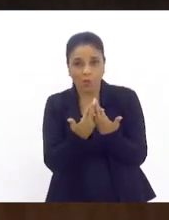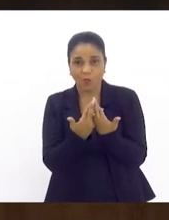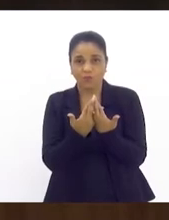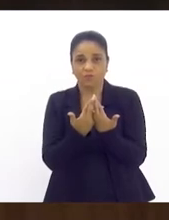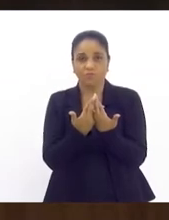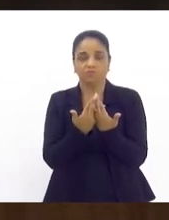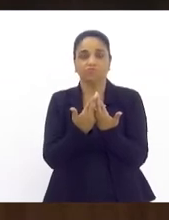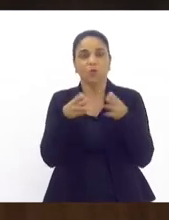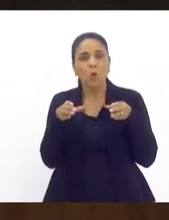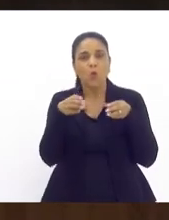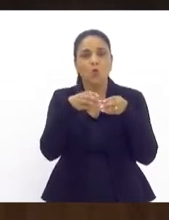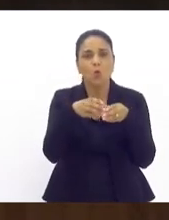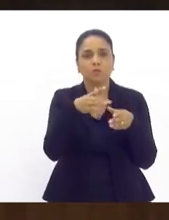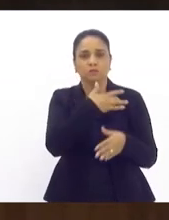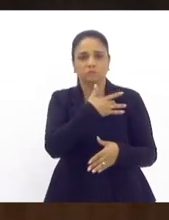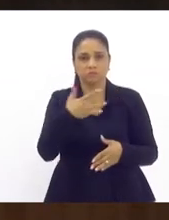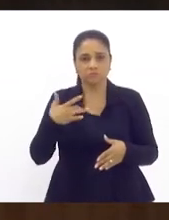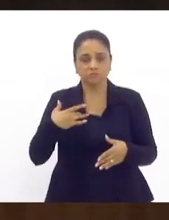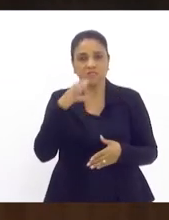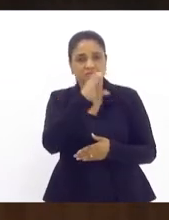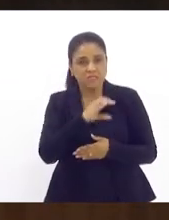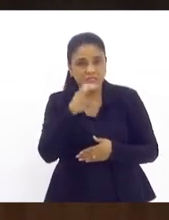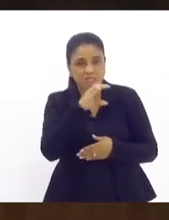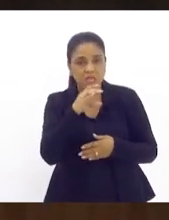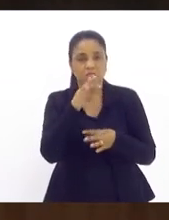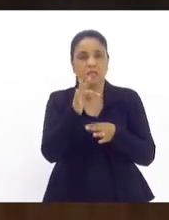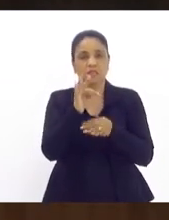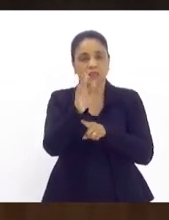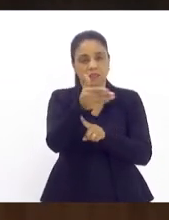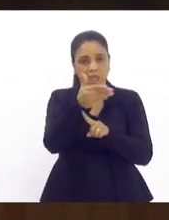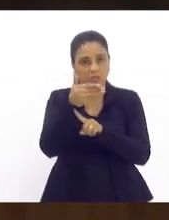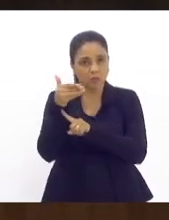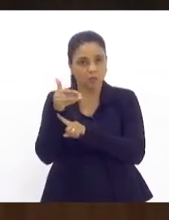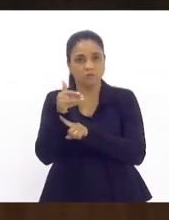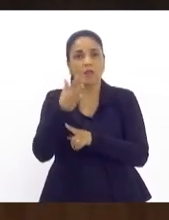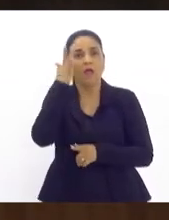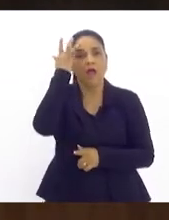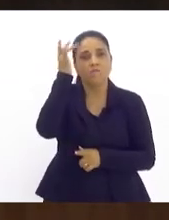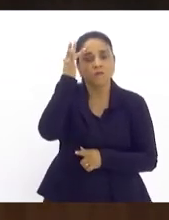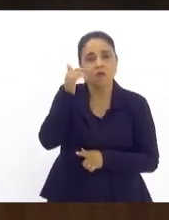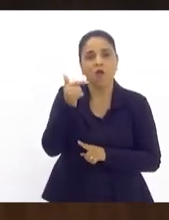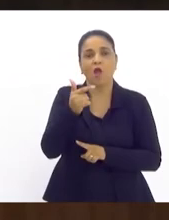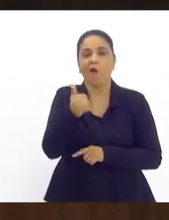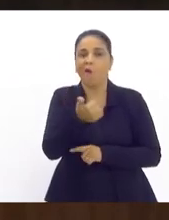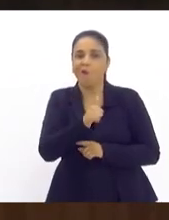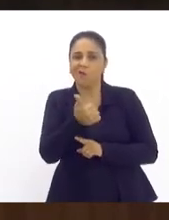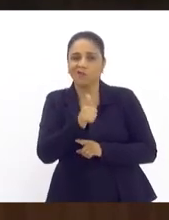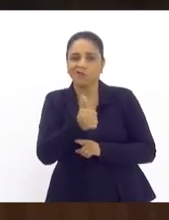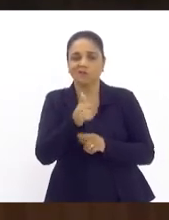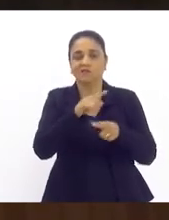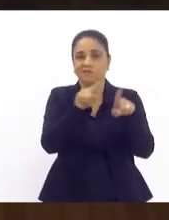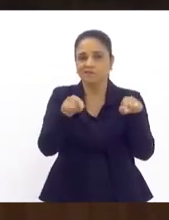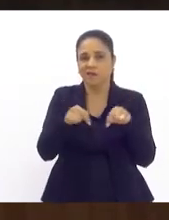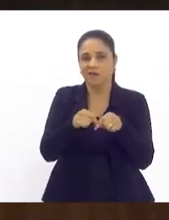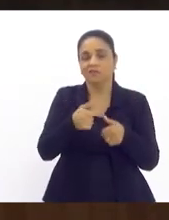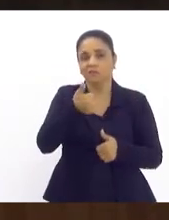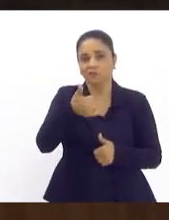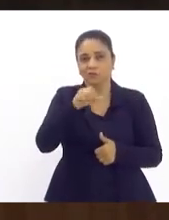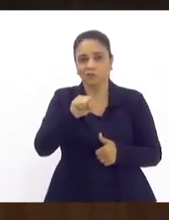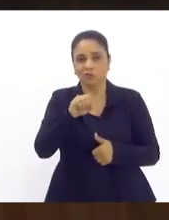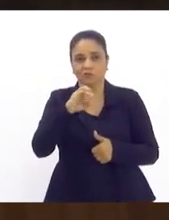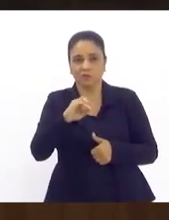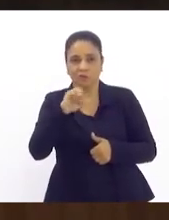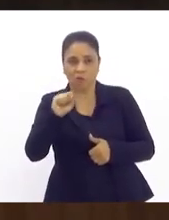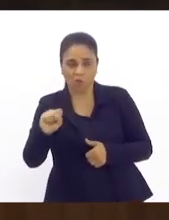da Comissão de Saúde e da Comissão de Ciência e Tecnologia, que será realizada amanhã às 11 horas, na sala 1808, para apresentação pelo professor